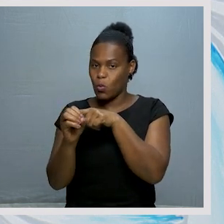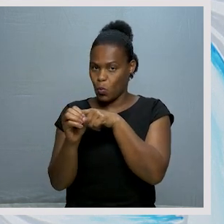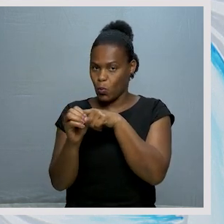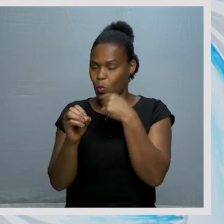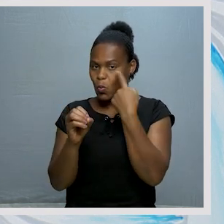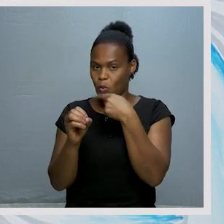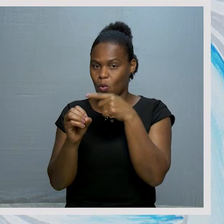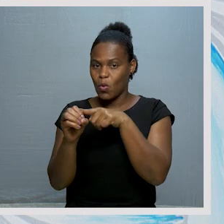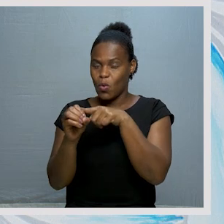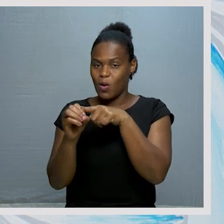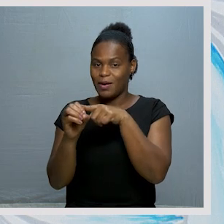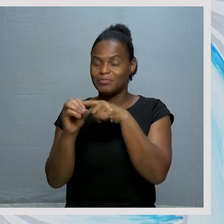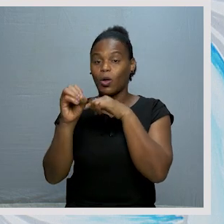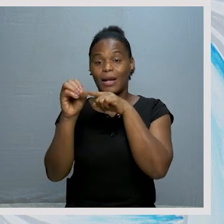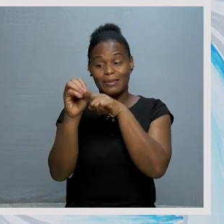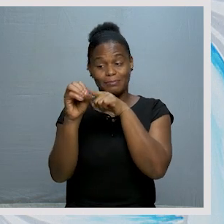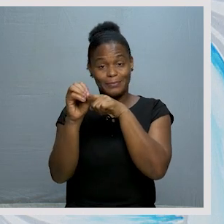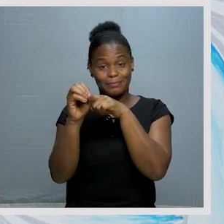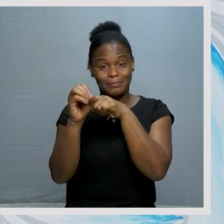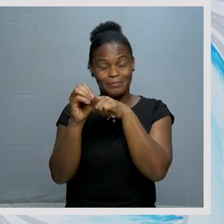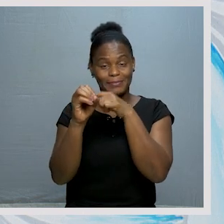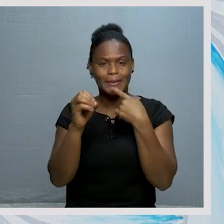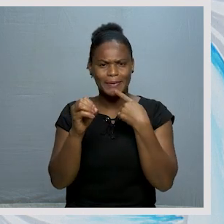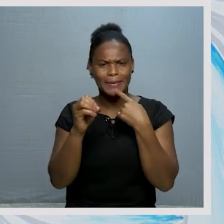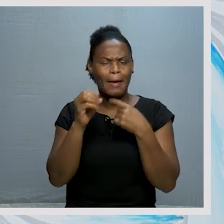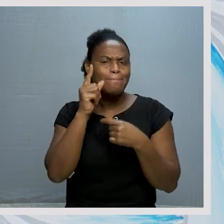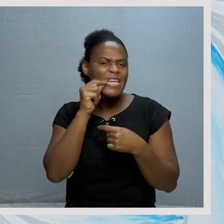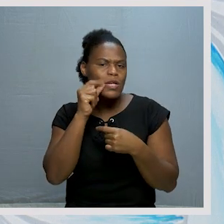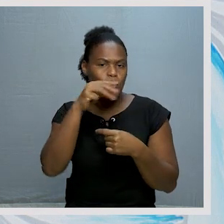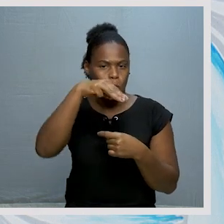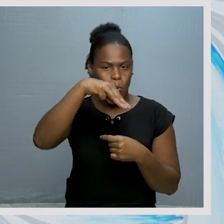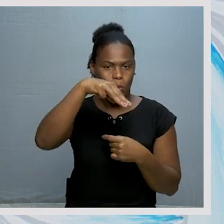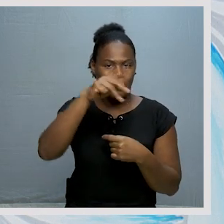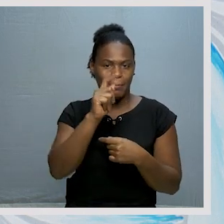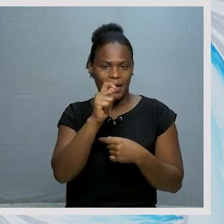menino. A mesma coisa que nós vimos antes.